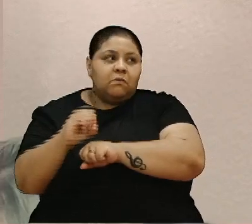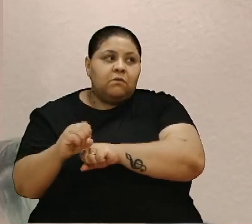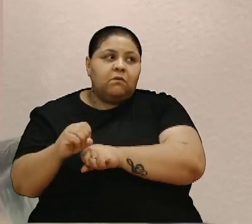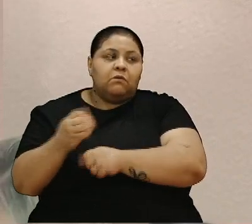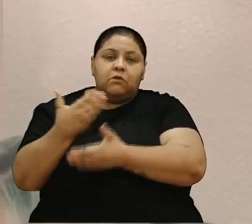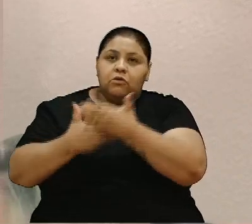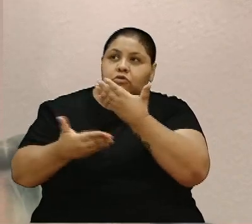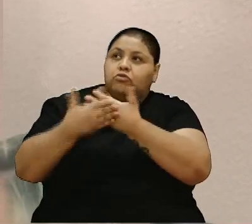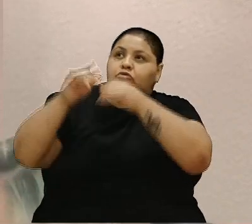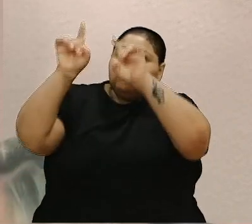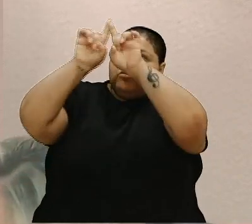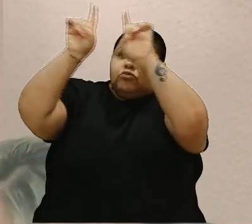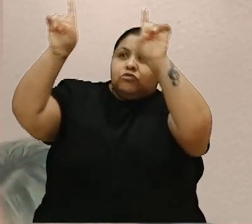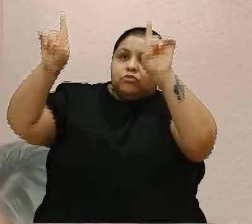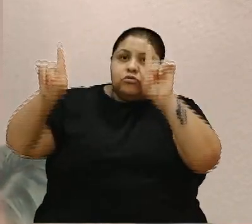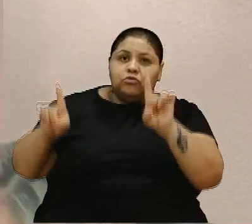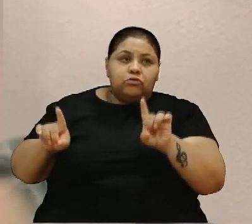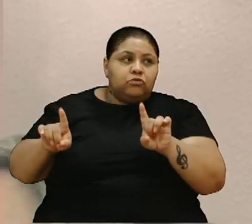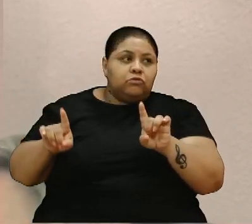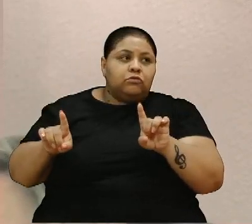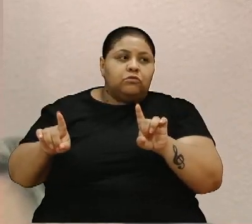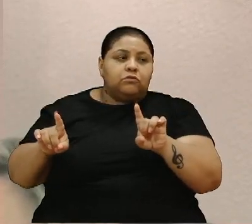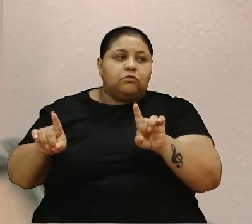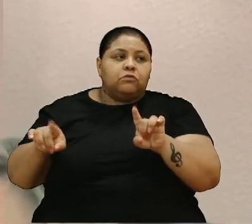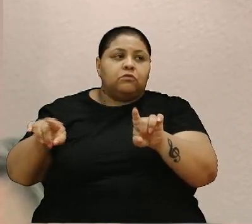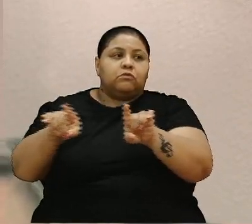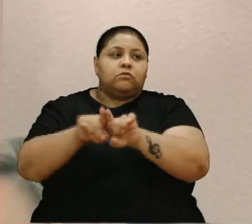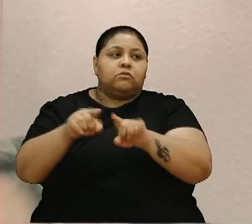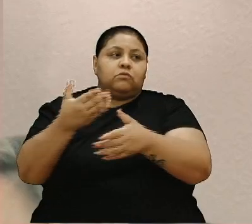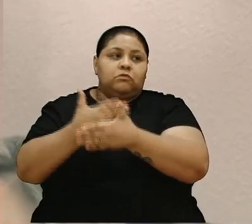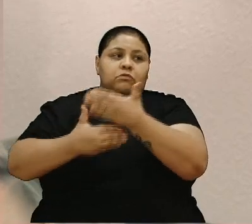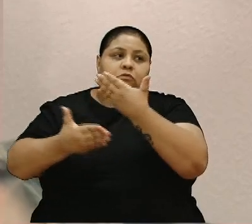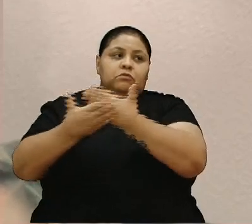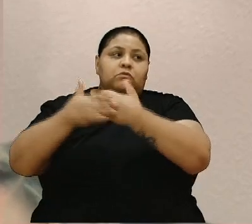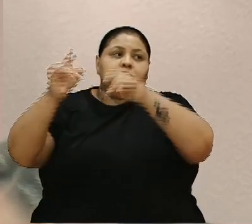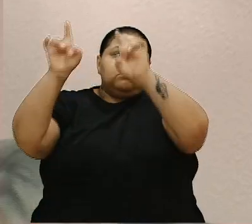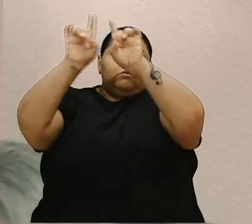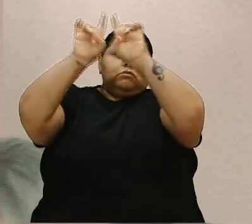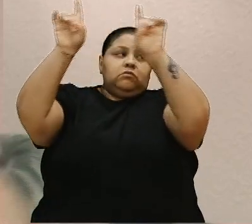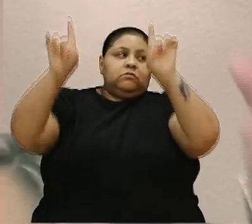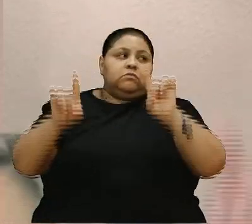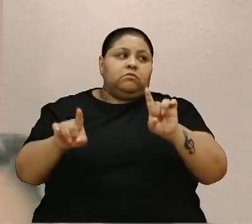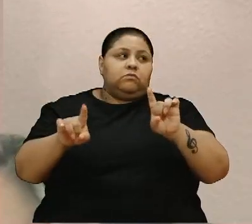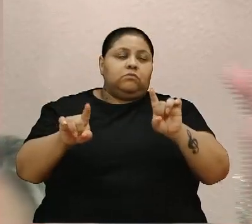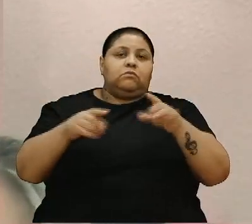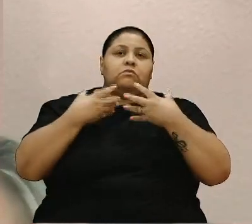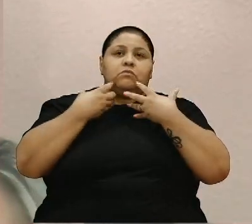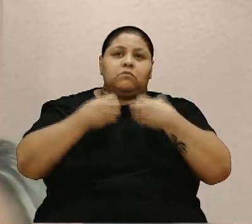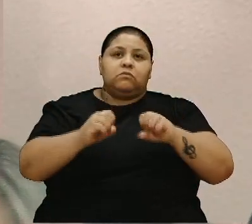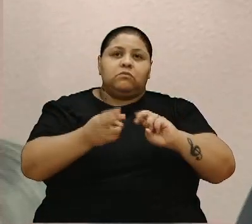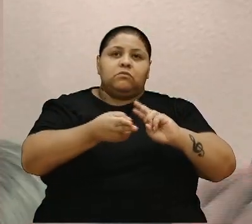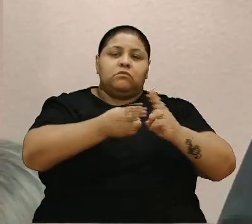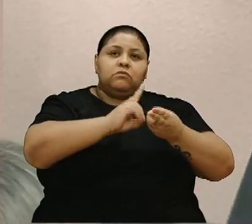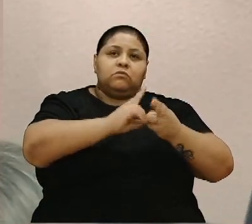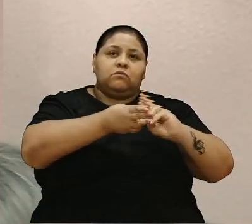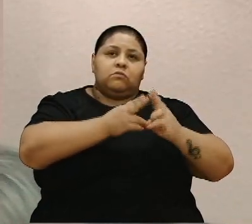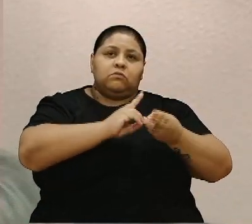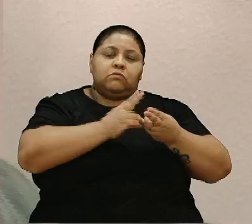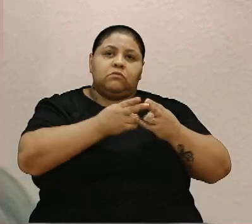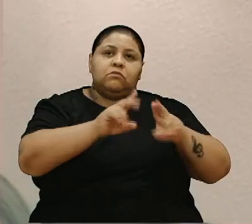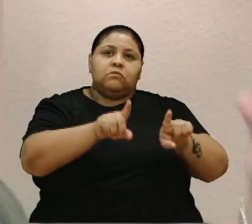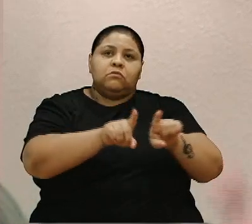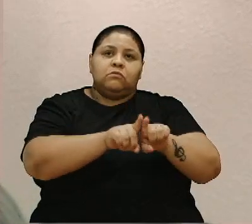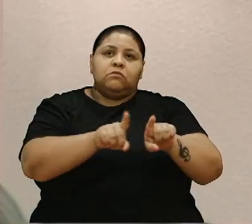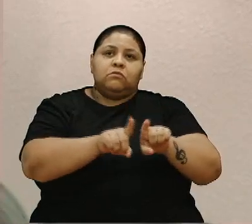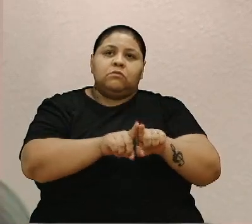toda a equipe, a Eliude, a Pamela, o Ricardo, toda a equipe da Secretaria do Urbanismo, que tanto se dedica a essa